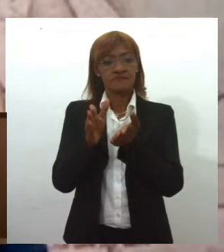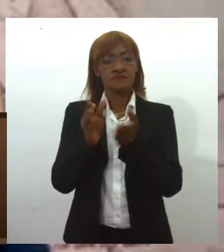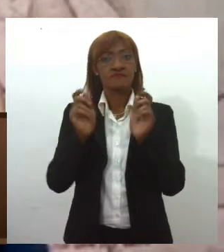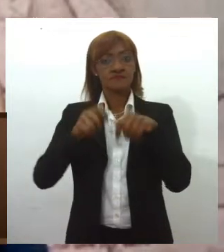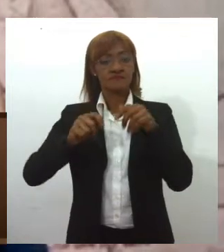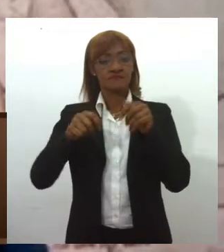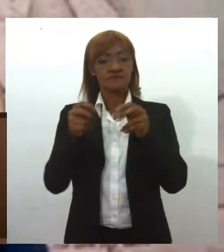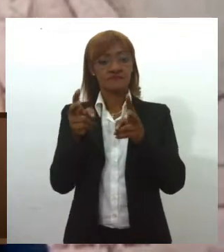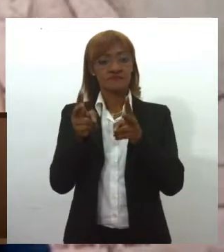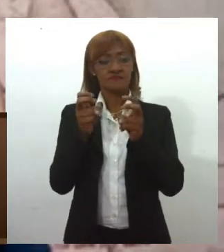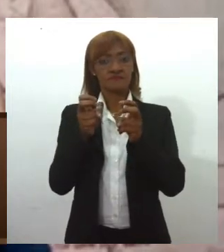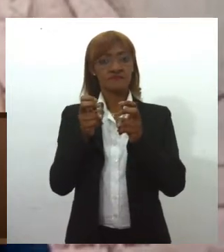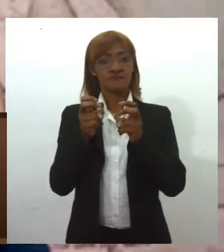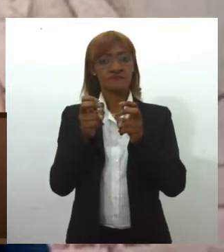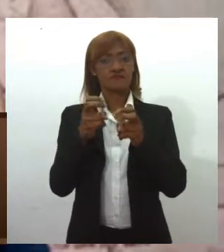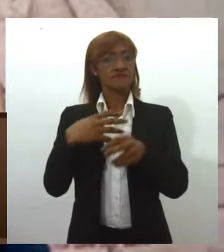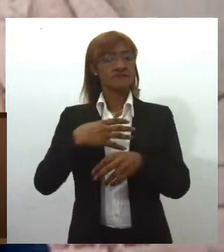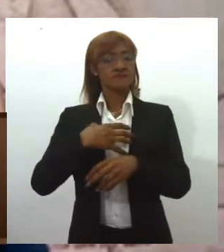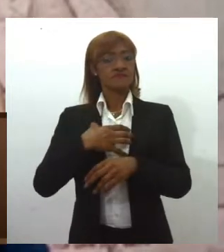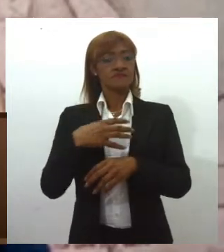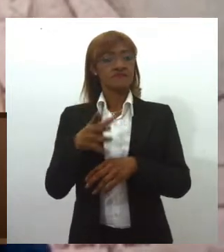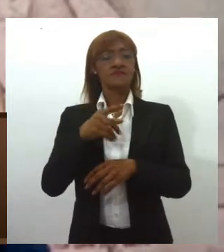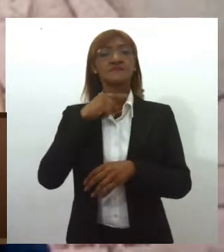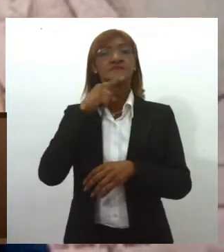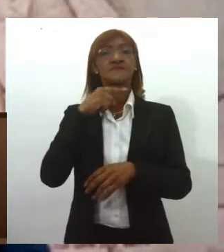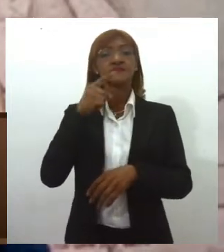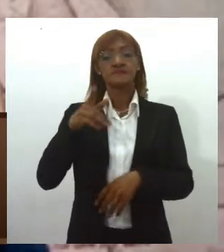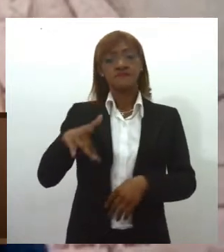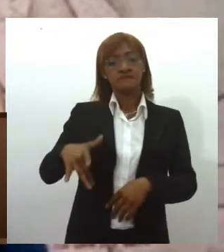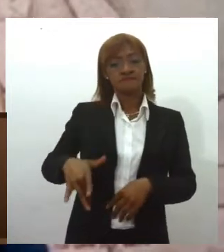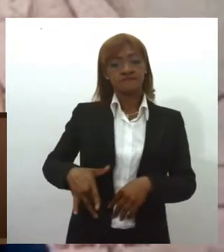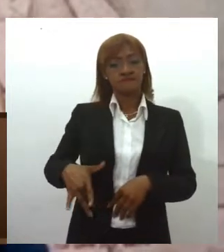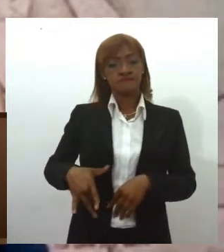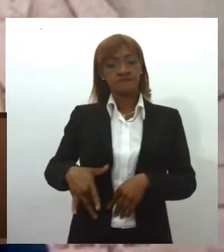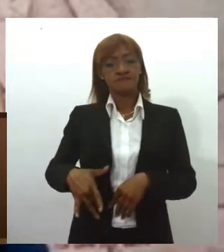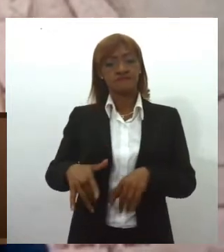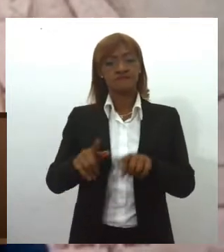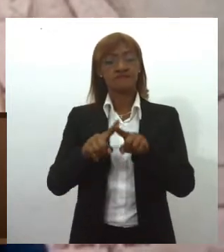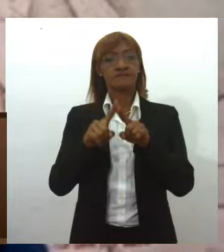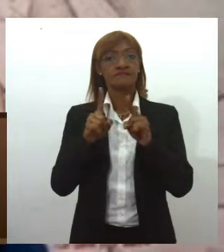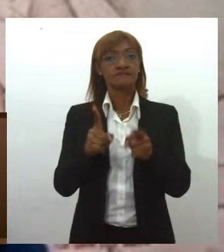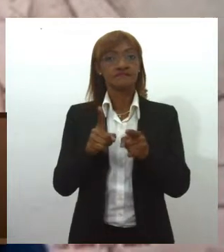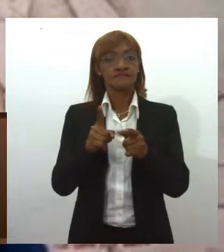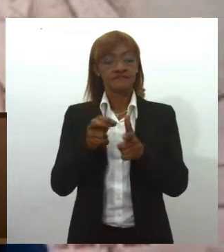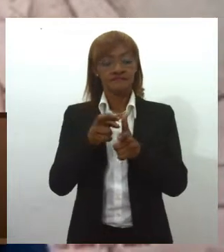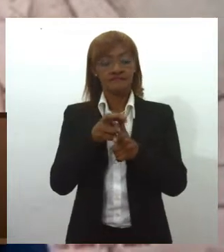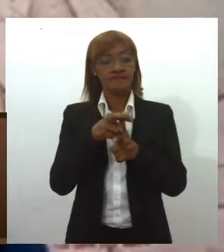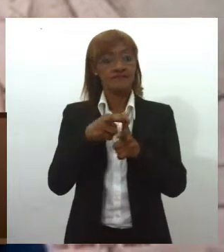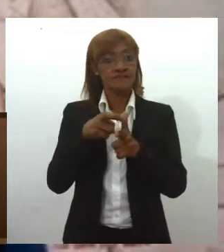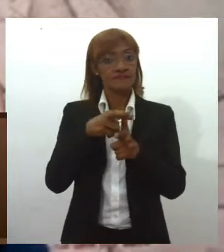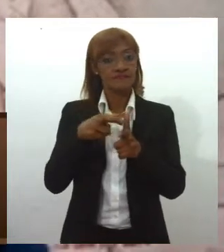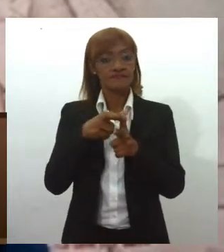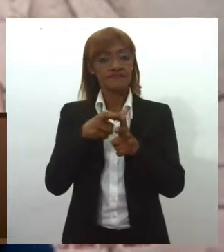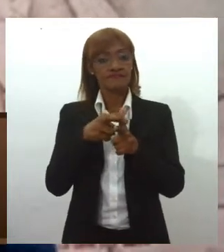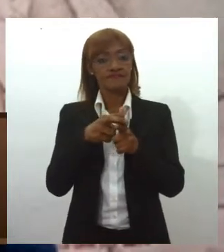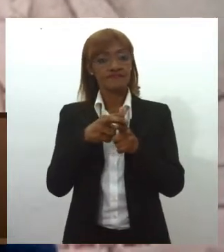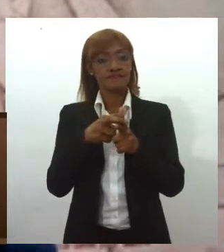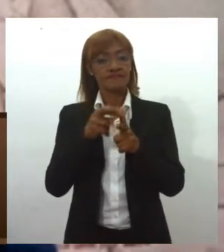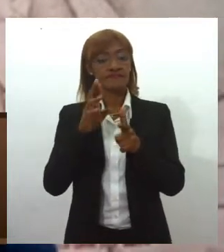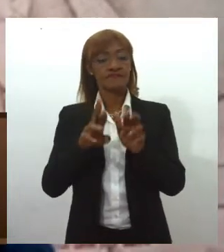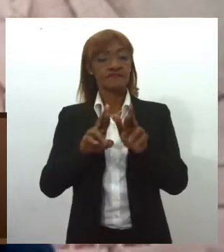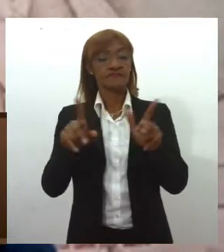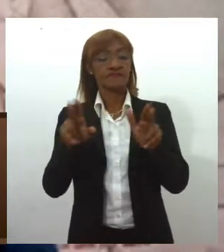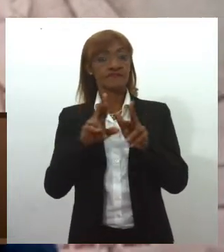sintoma. Normalmente é isso que ele causa, dificuldade para urinar. Mas o câncer de próstata, como ele nasce e cresce numa região diferente